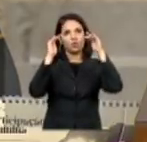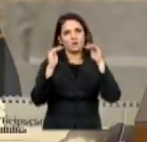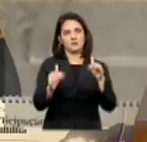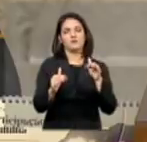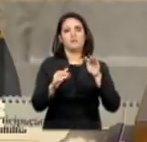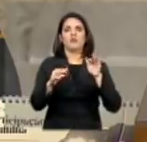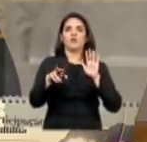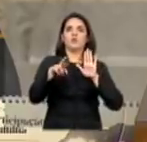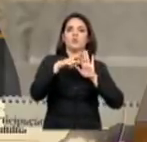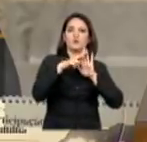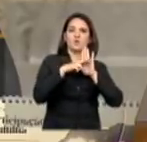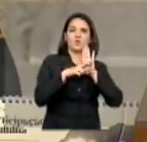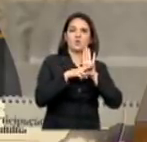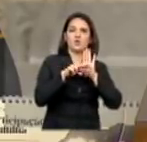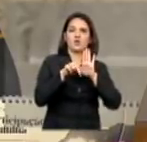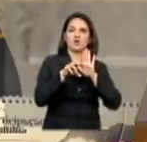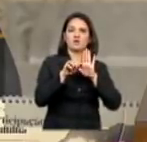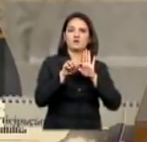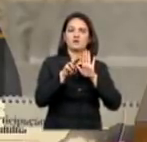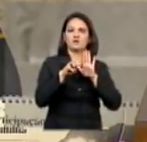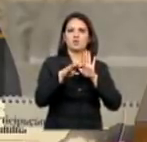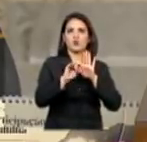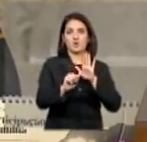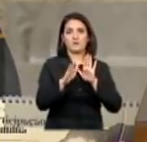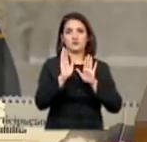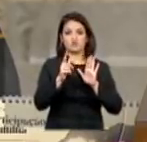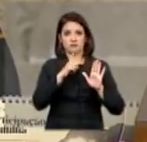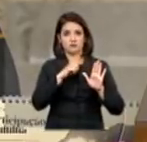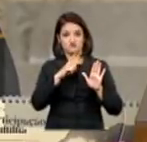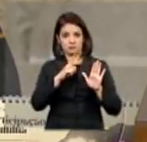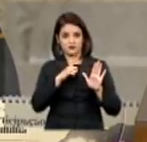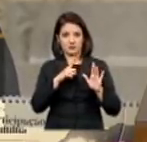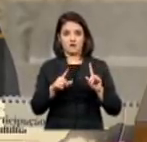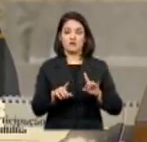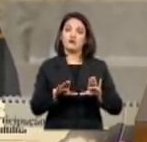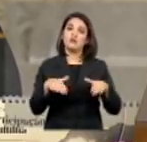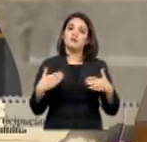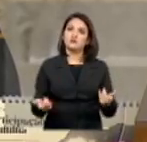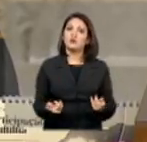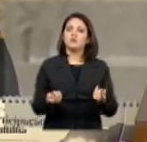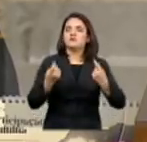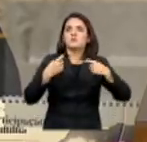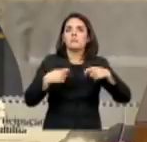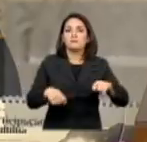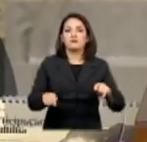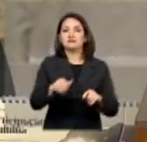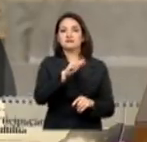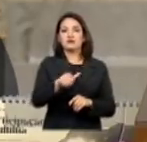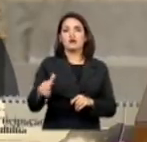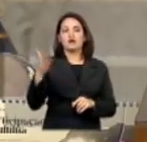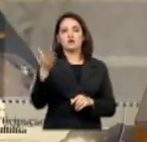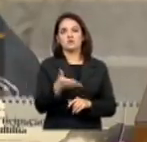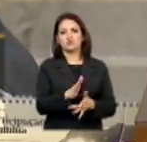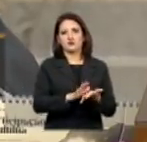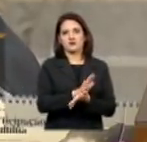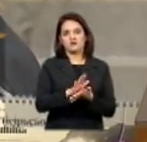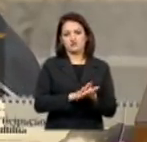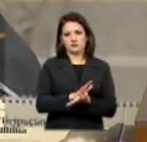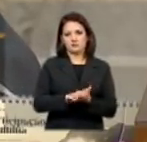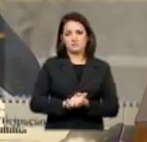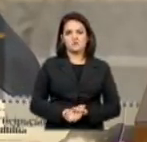estabelece de modo a nosso ver não há que se decretar a nulidade dos dados para mim assim praticados